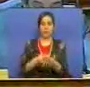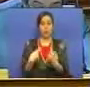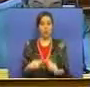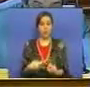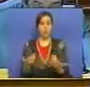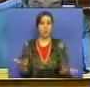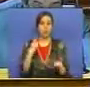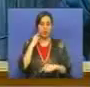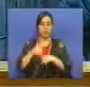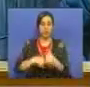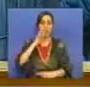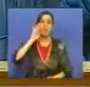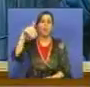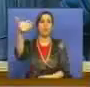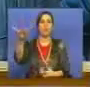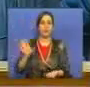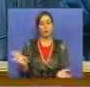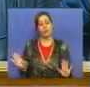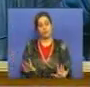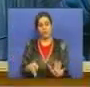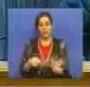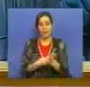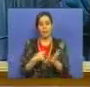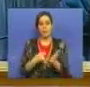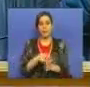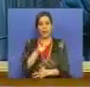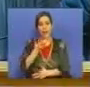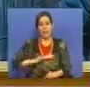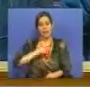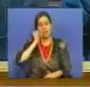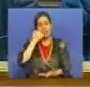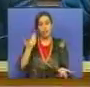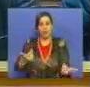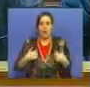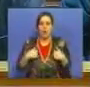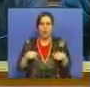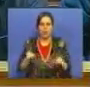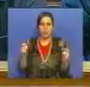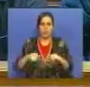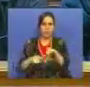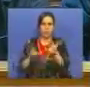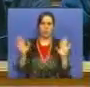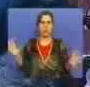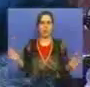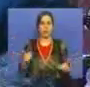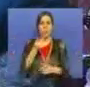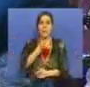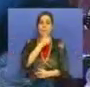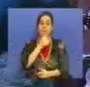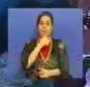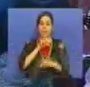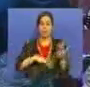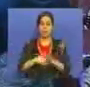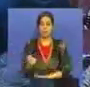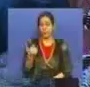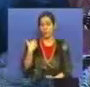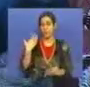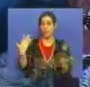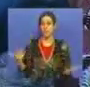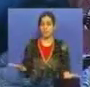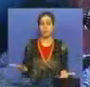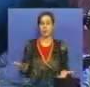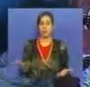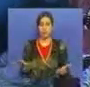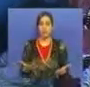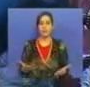seria as gerações futuras terem de suportar esse déficit. Nós não estamos de acordo com isso. E uma medida que foi tomada recentemente, que